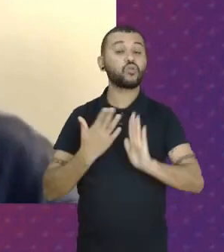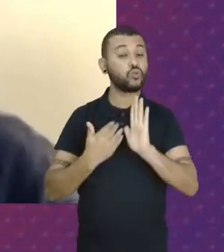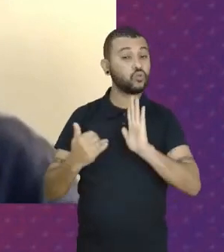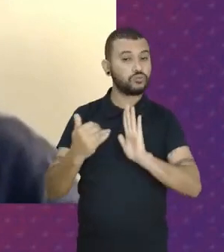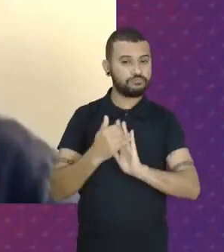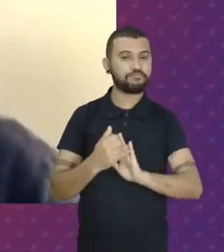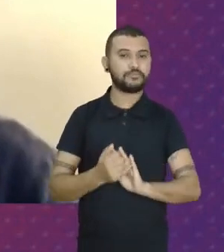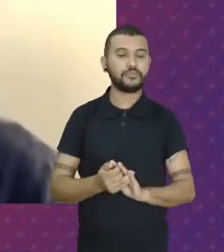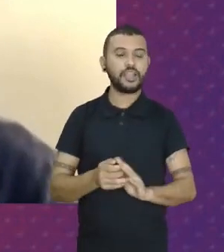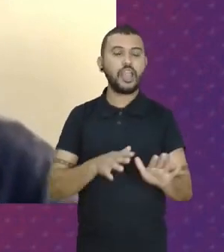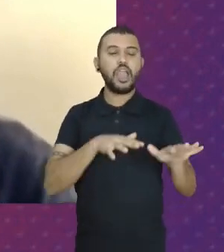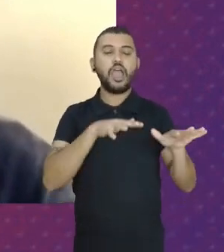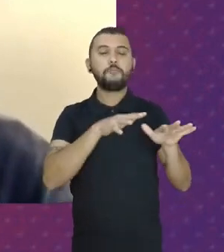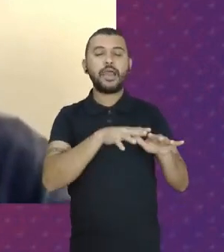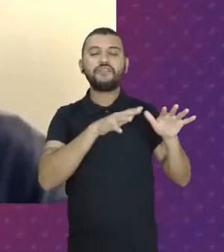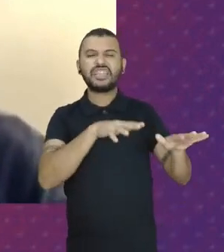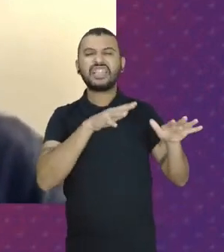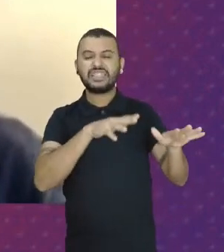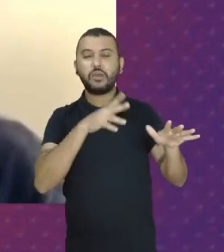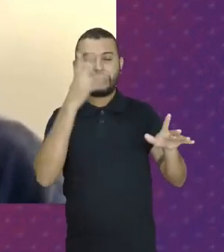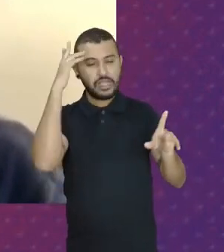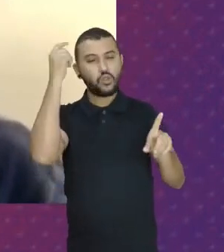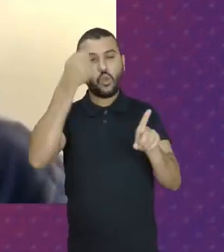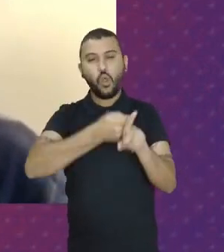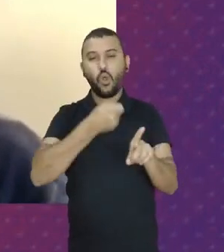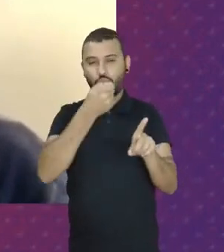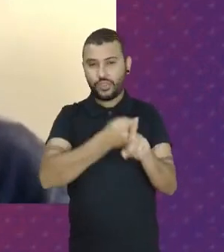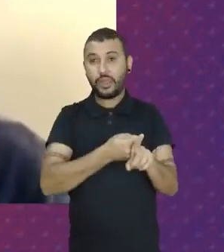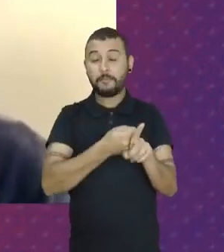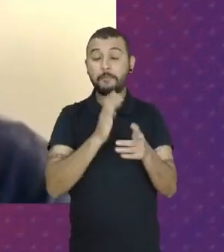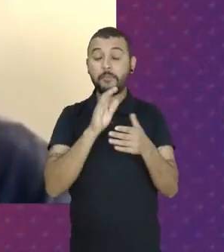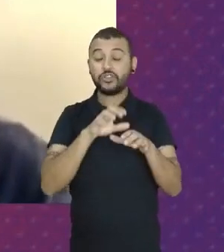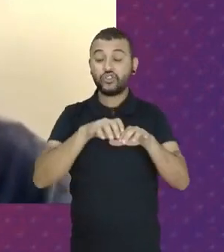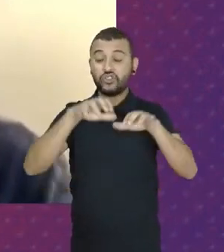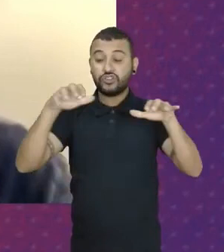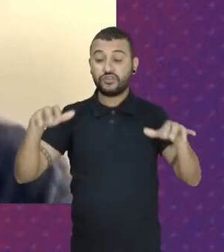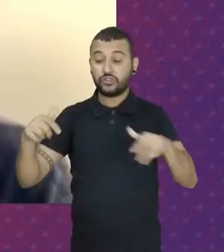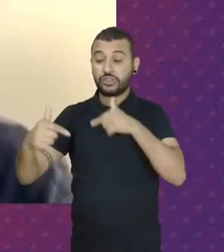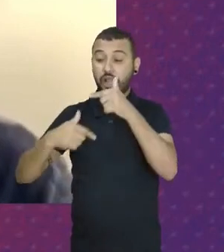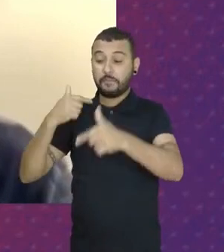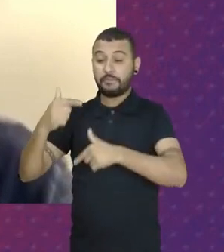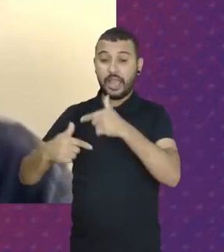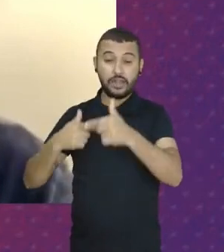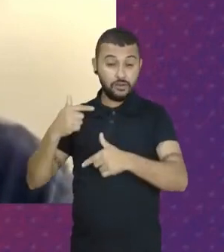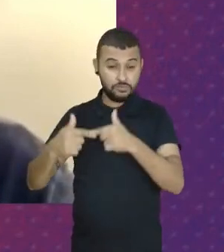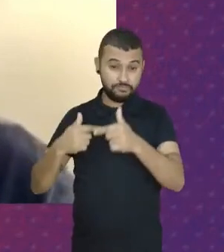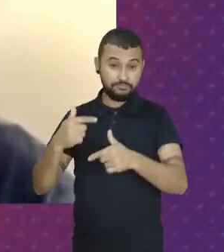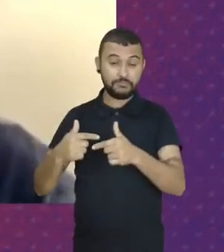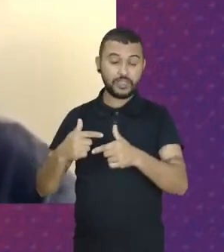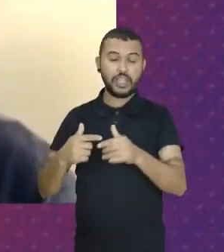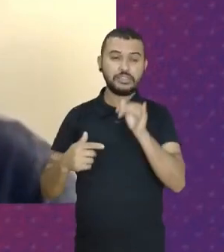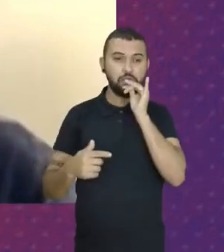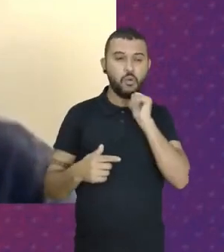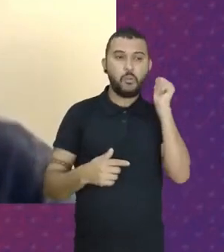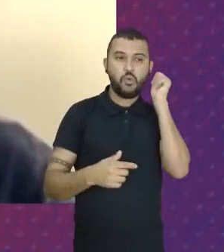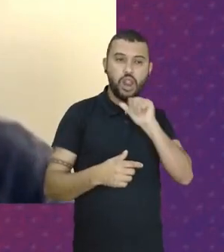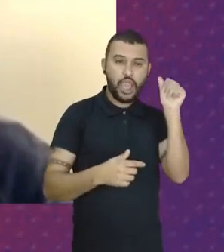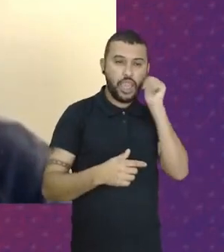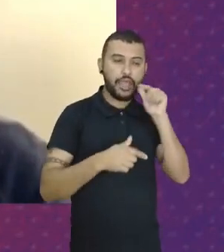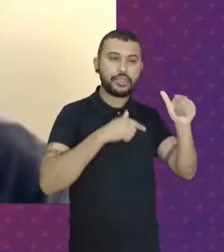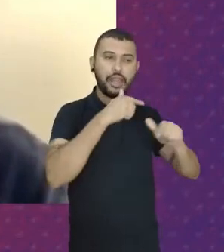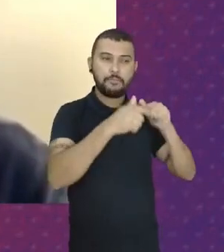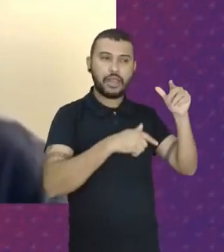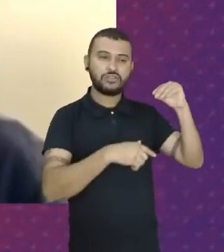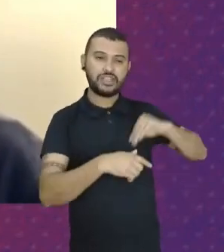Esse manifesto também traz essa dimensão da divisão sexual do trabalho, que mesmo quando as mulheres trabalham fora,